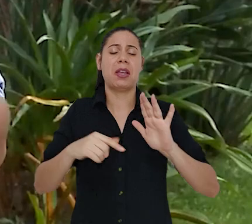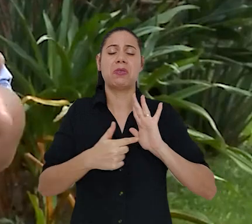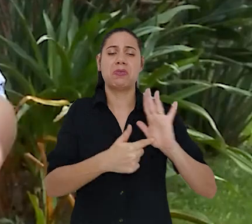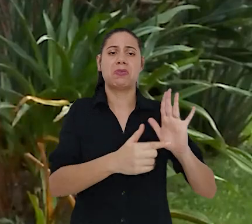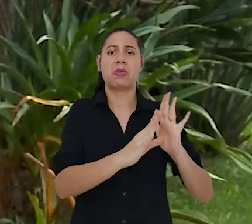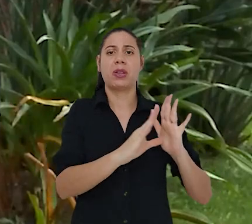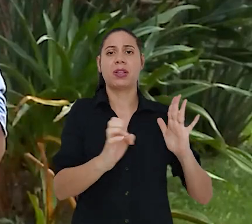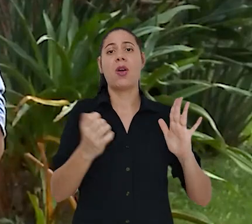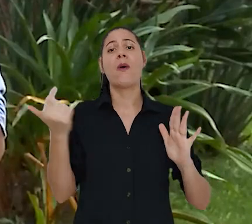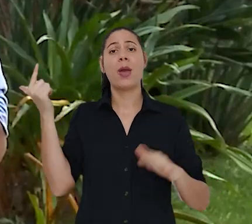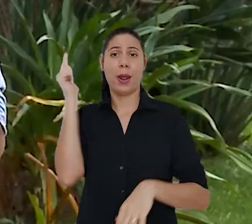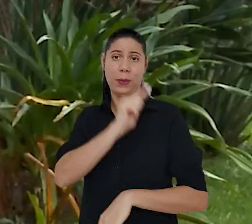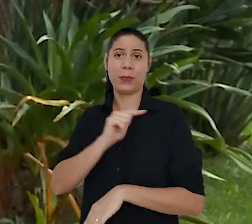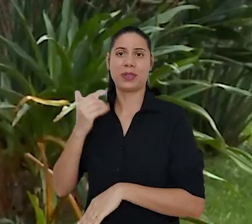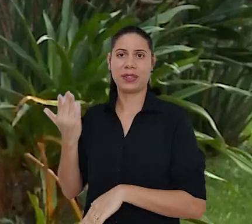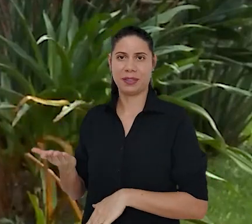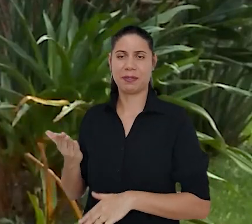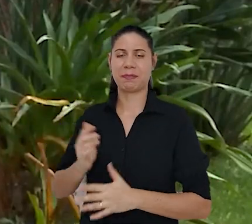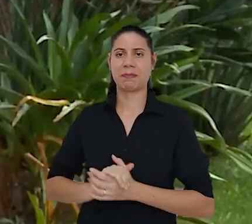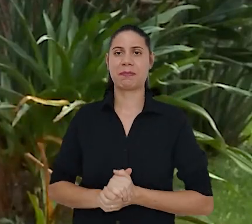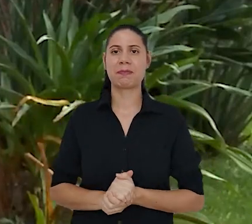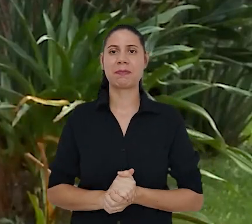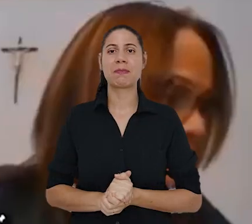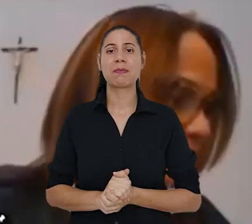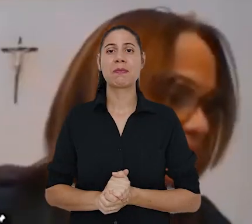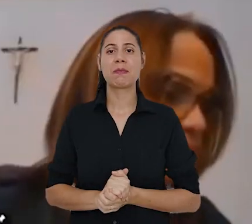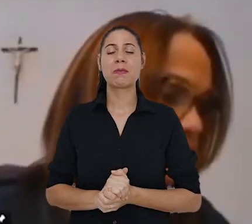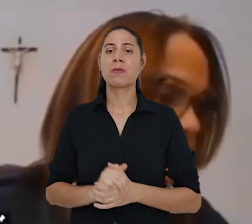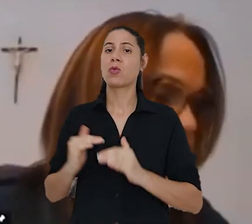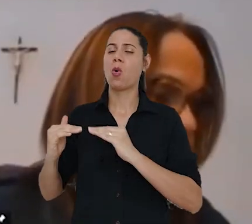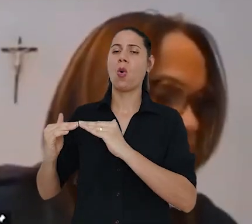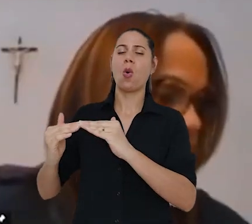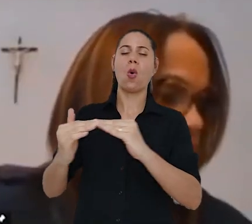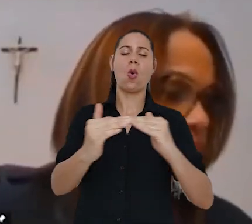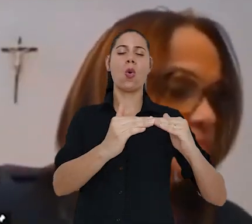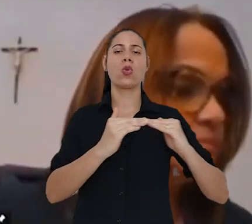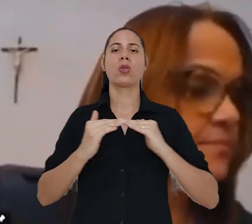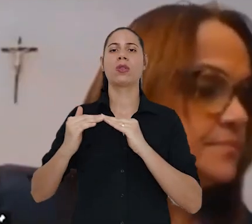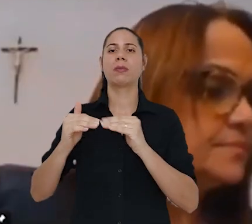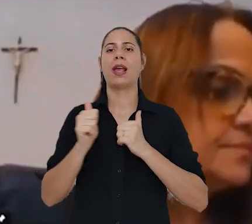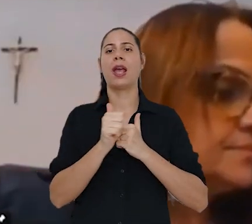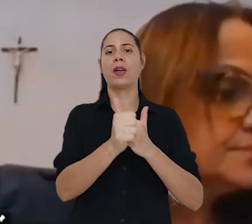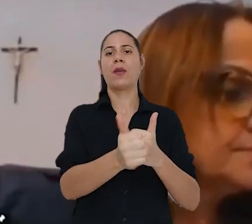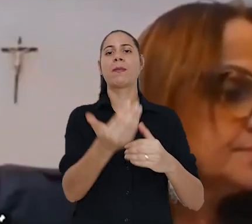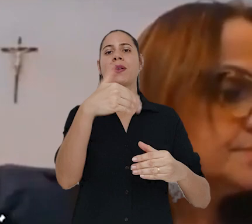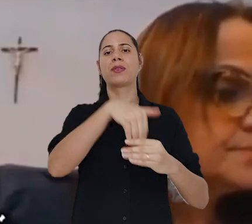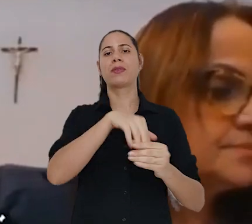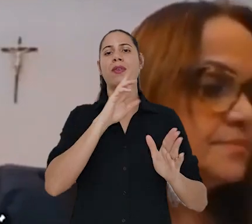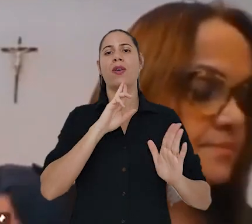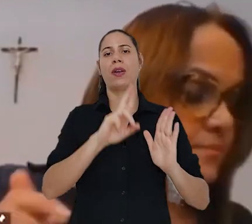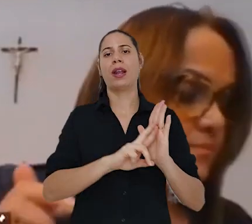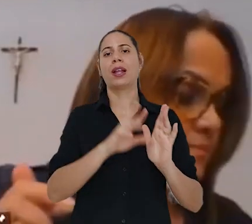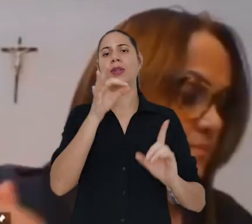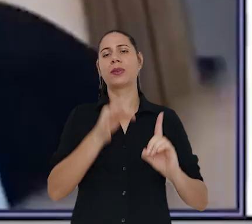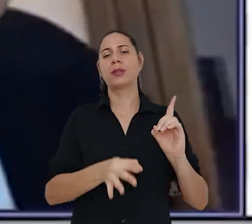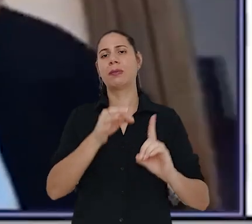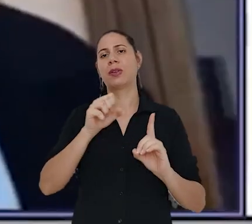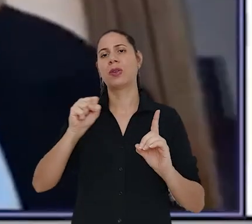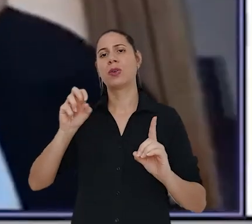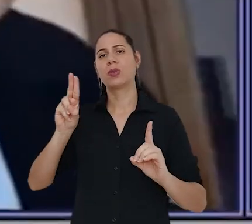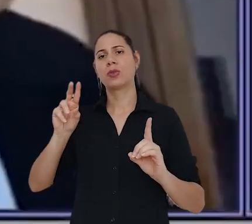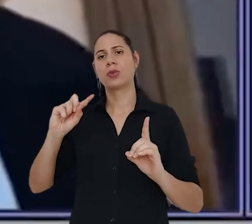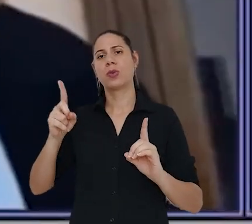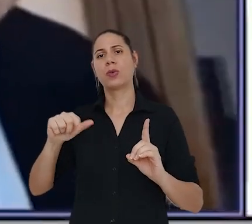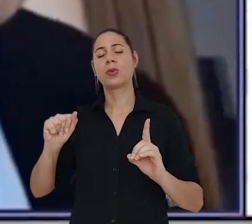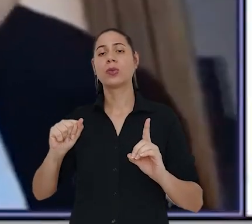de previsão em edital, e obteve sucesso. Por unanimidade, acompanhando o voto do relator,